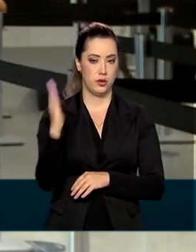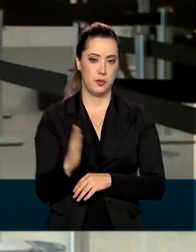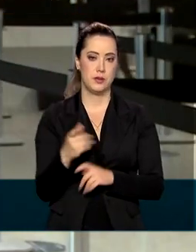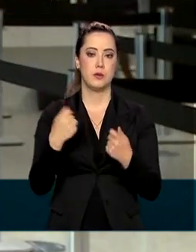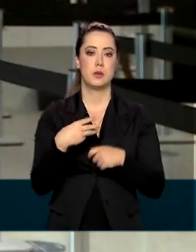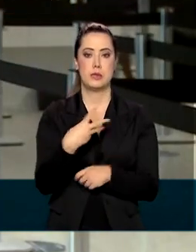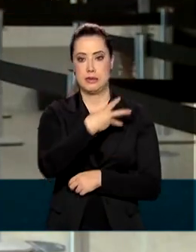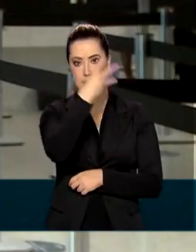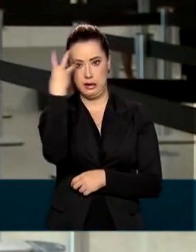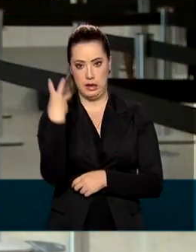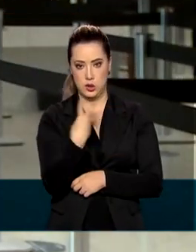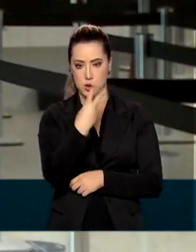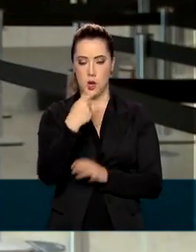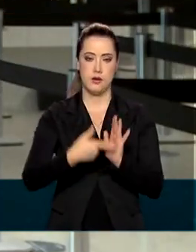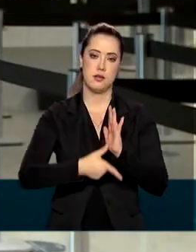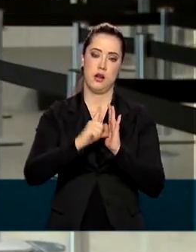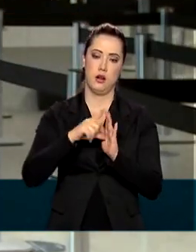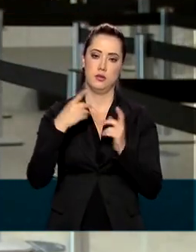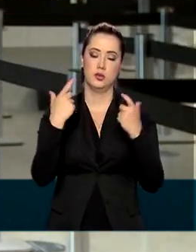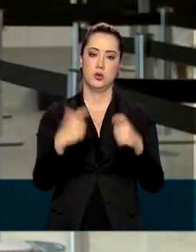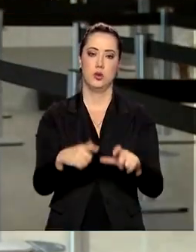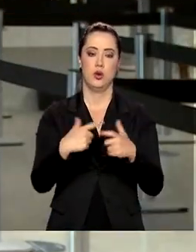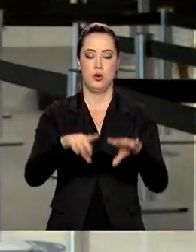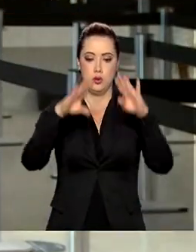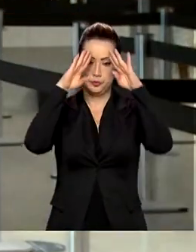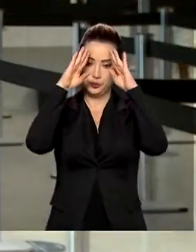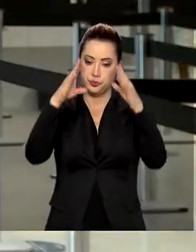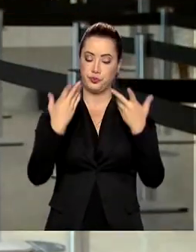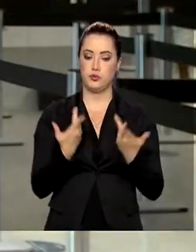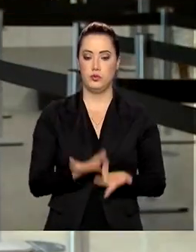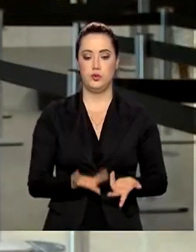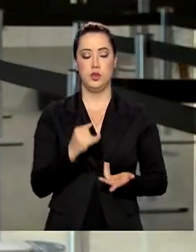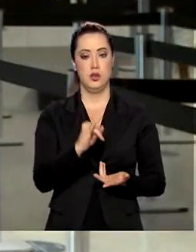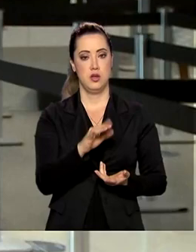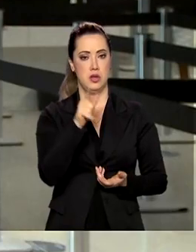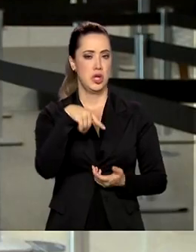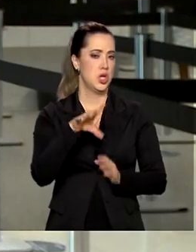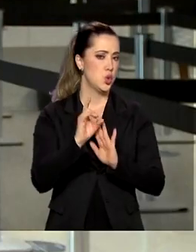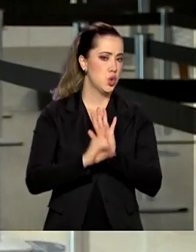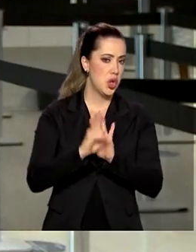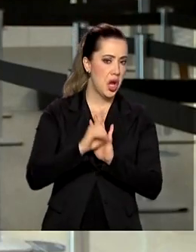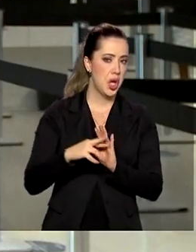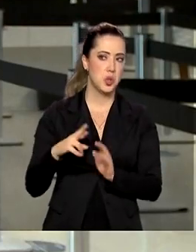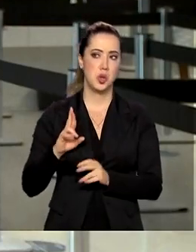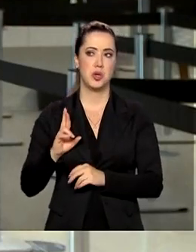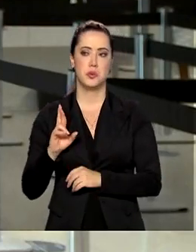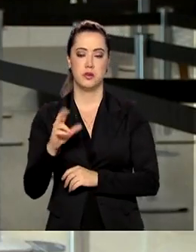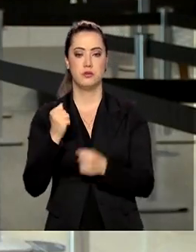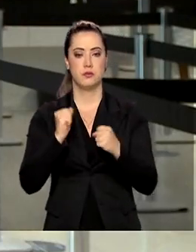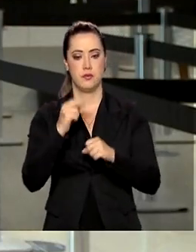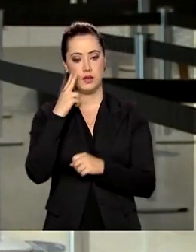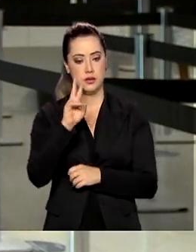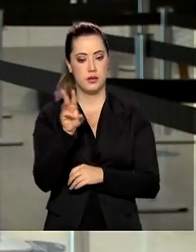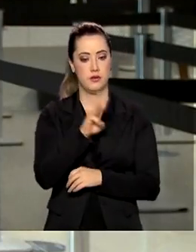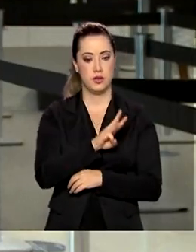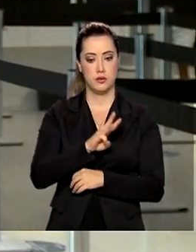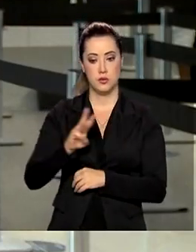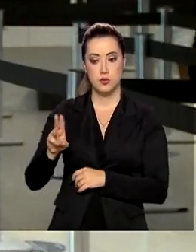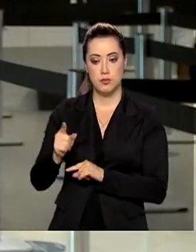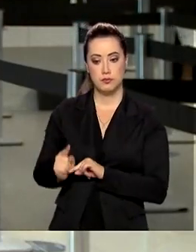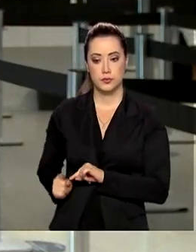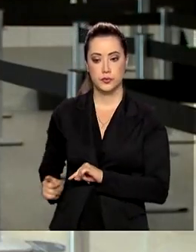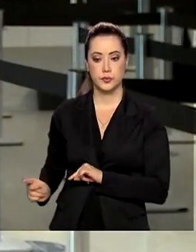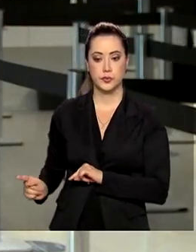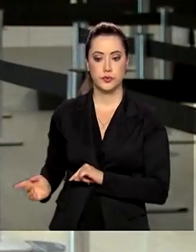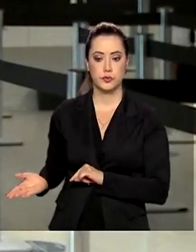informações sobre viagens atrasos cancelamentos direitos e responsabilidades do passageiro podem ser obtidas na página da